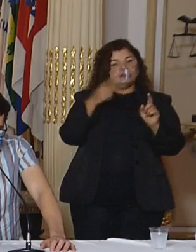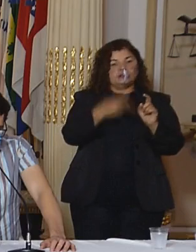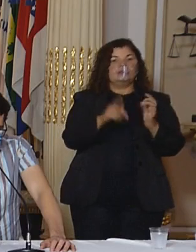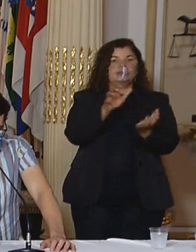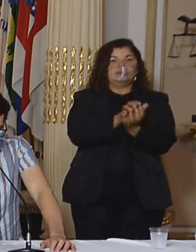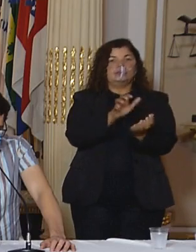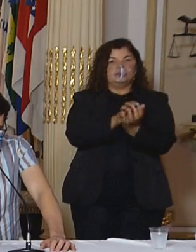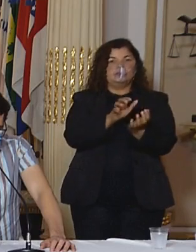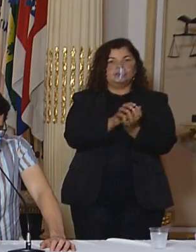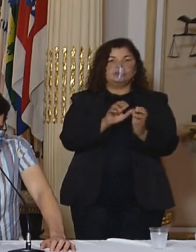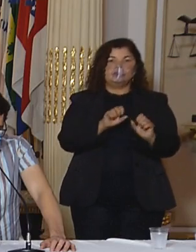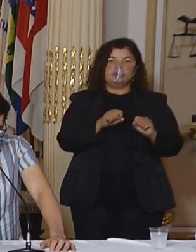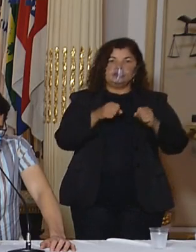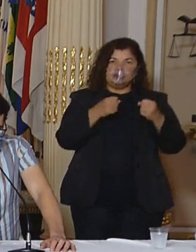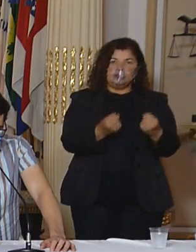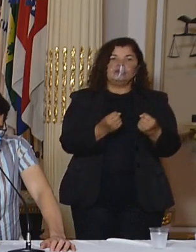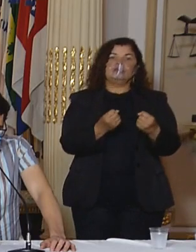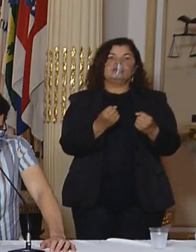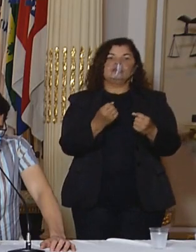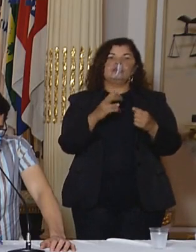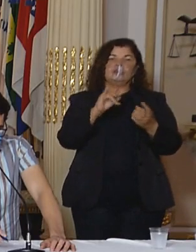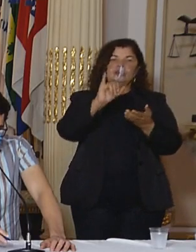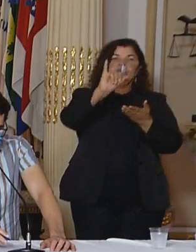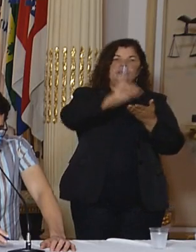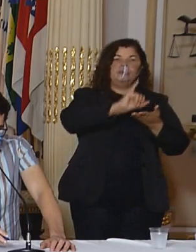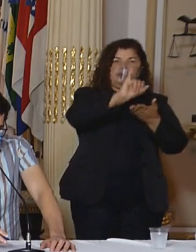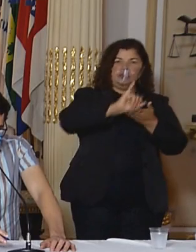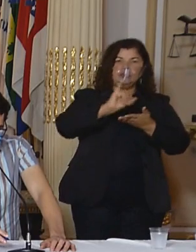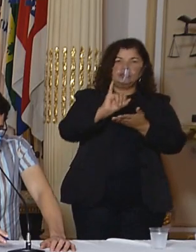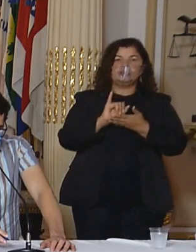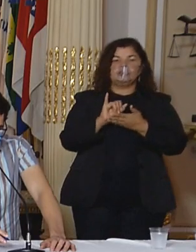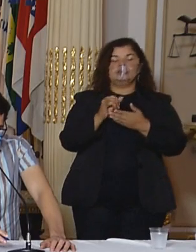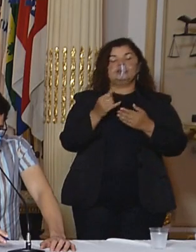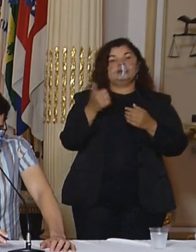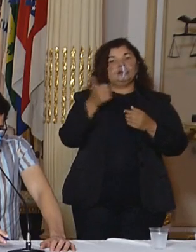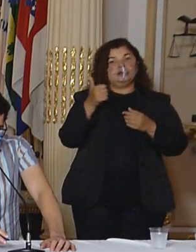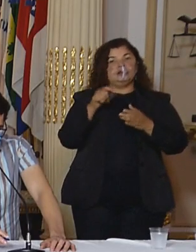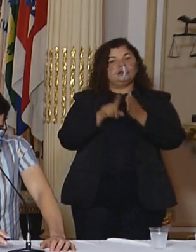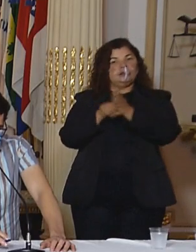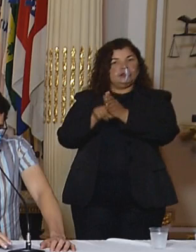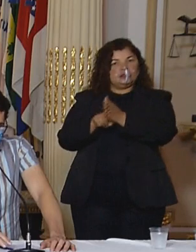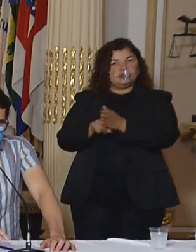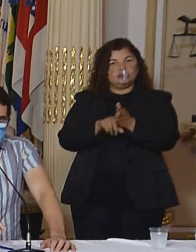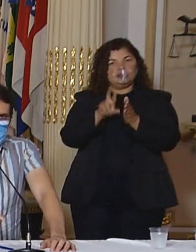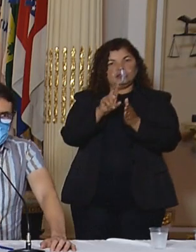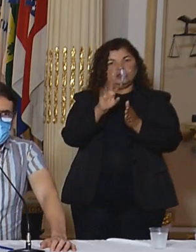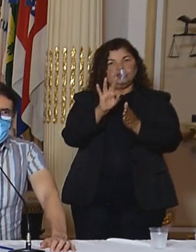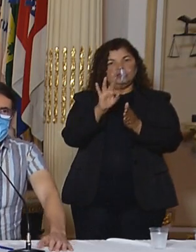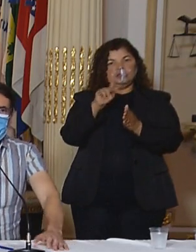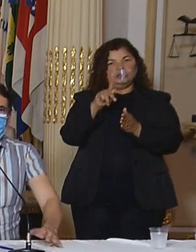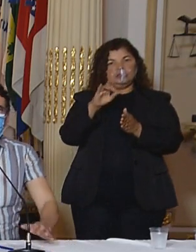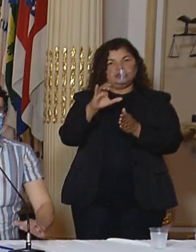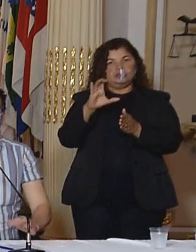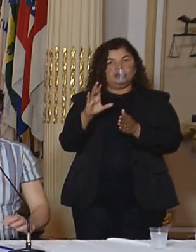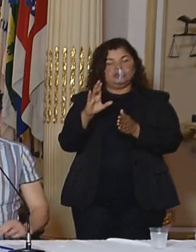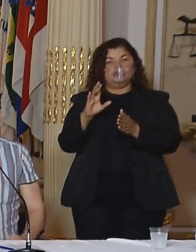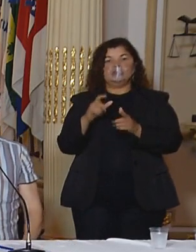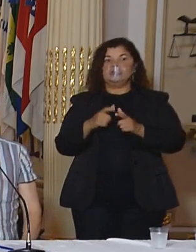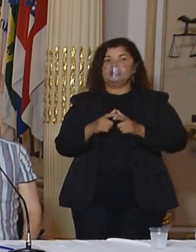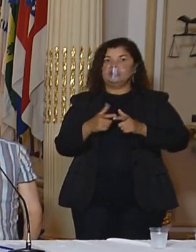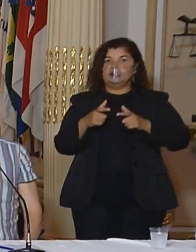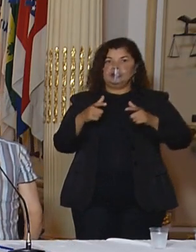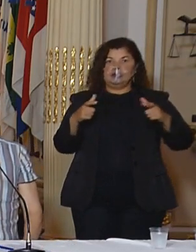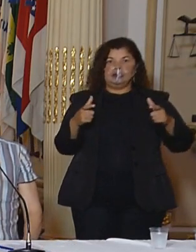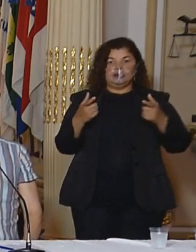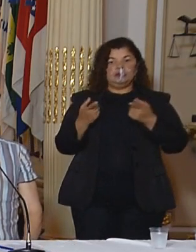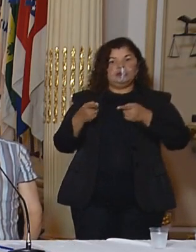porque isso é uma operação de importação, que envolve também uma pesquisa de RT-PCR bastante ampla, que está sendo feita em parceria